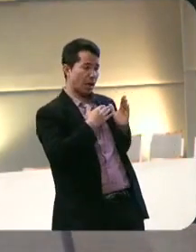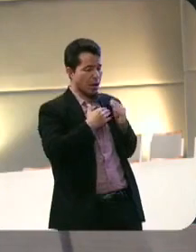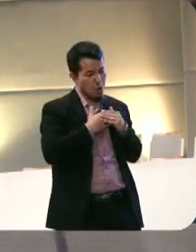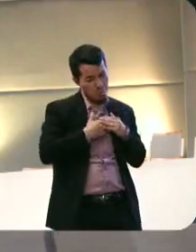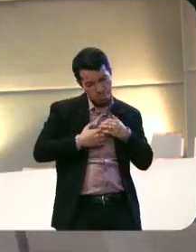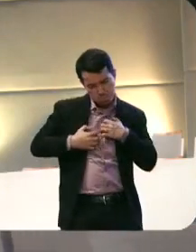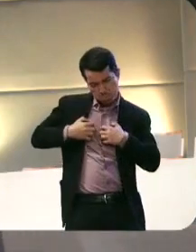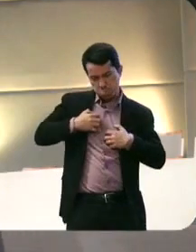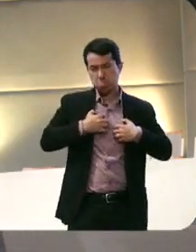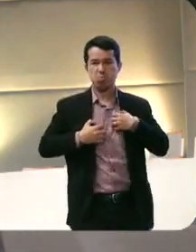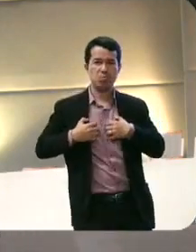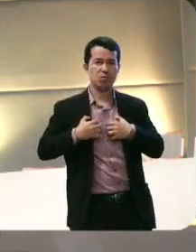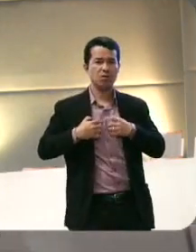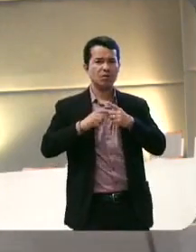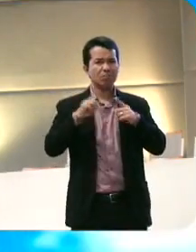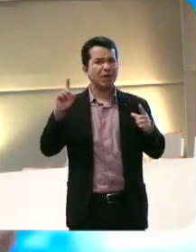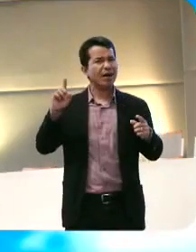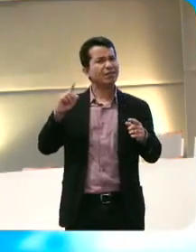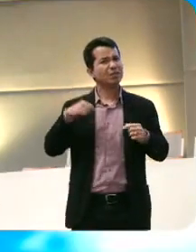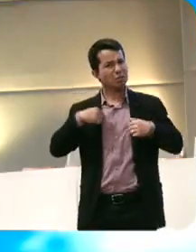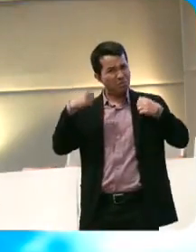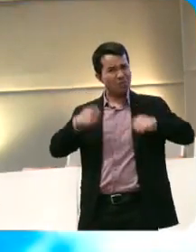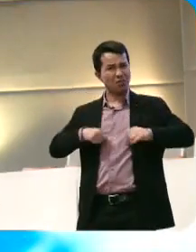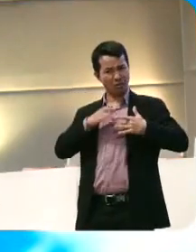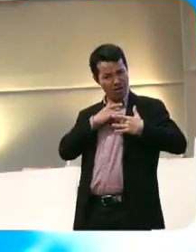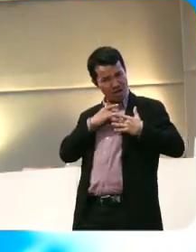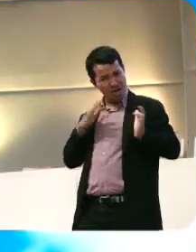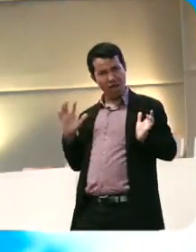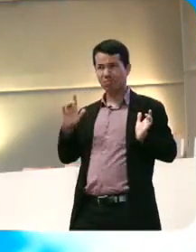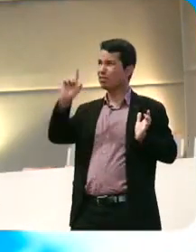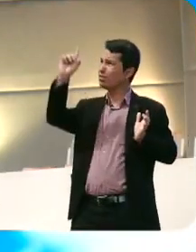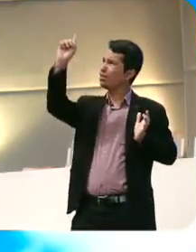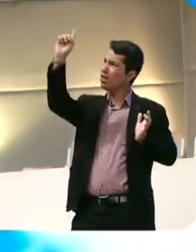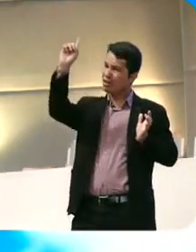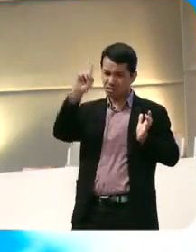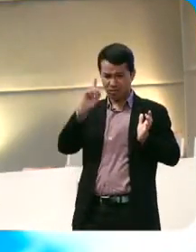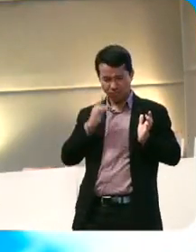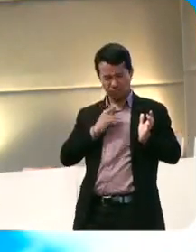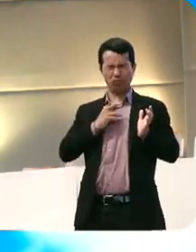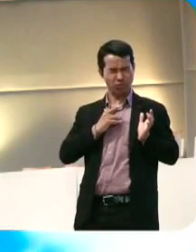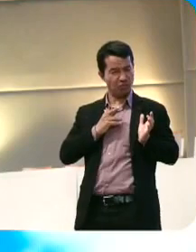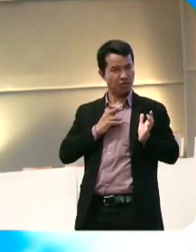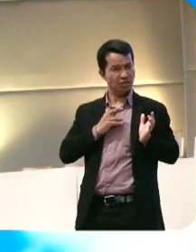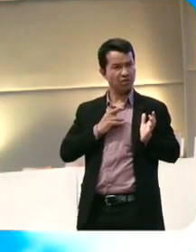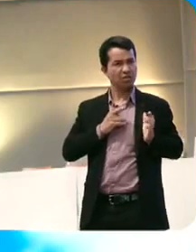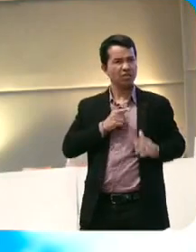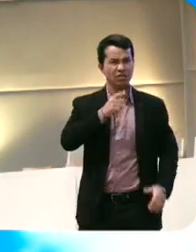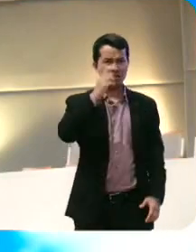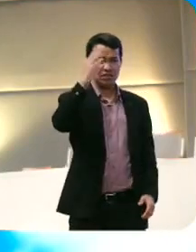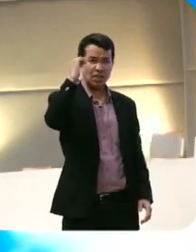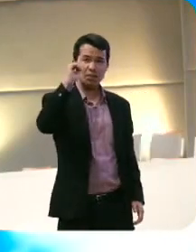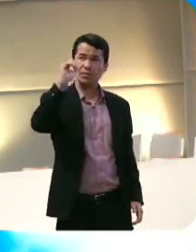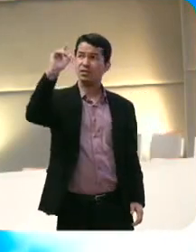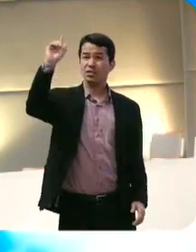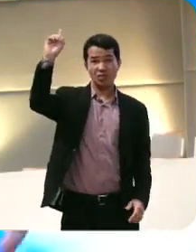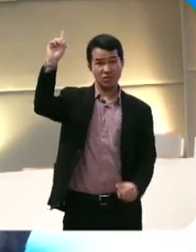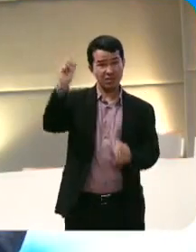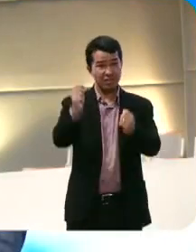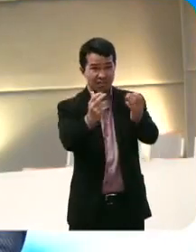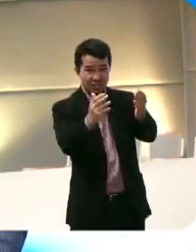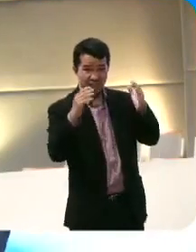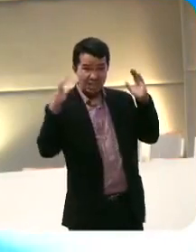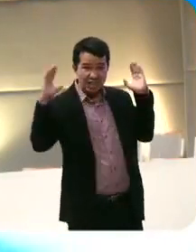ainda que um anjo não fosse algo ruim, muitas vezes deixamos coisas que não são ruins ocuparem o lugar